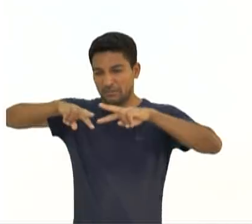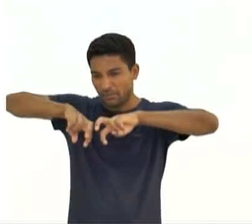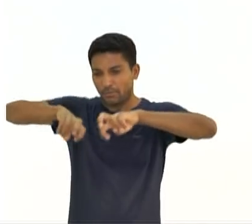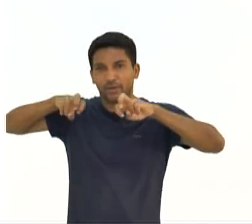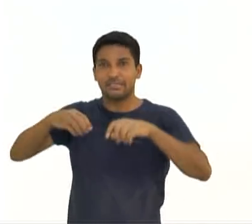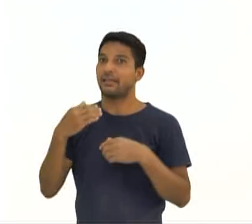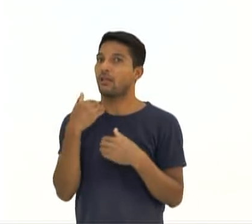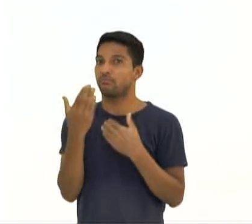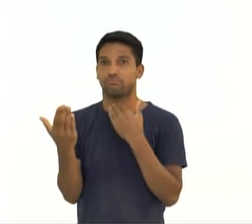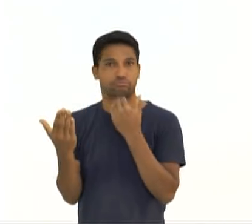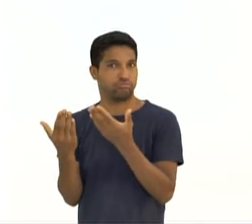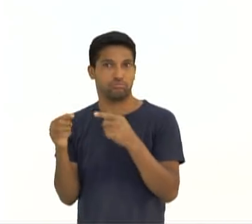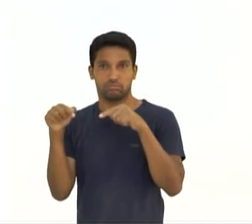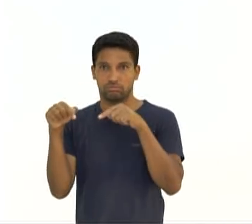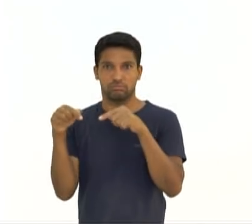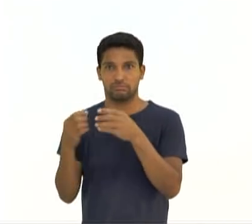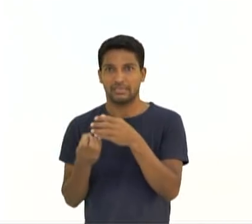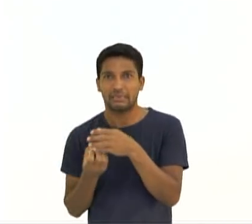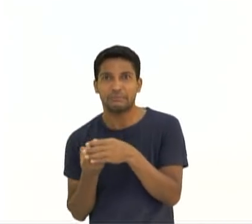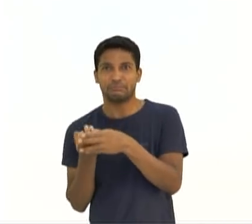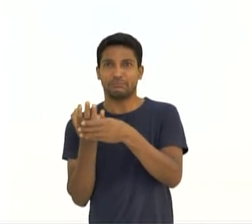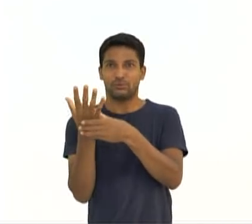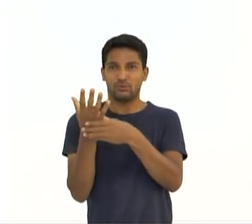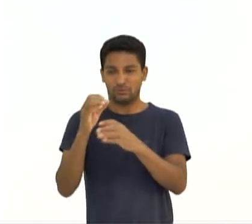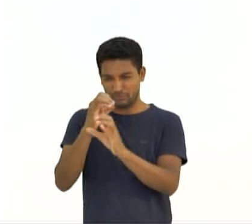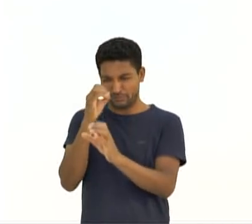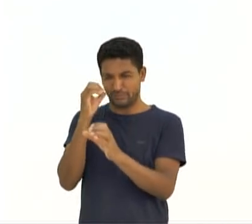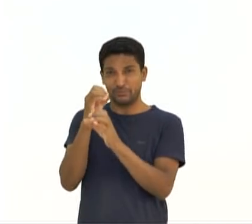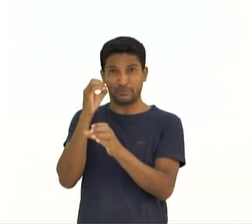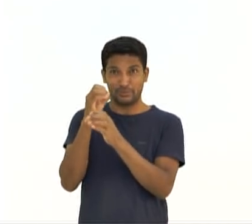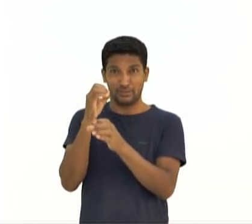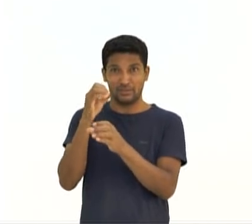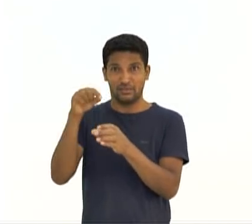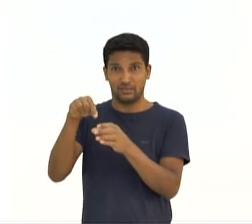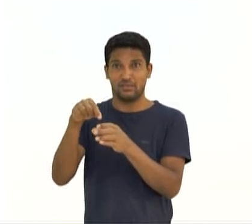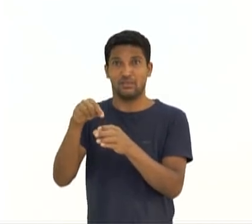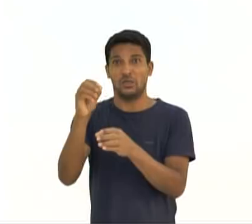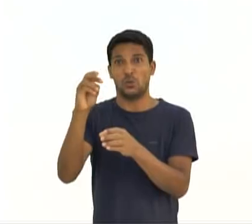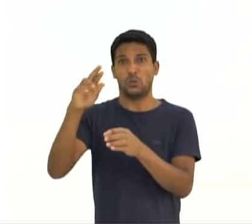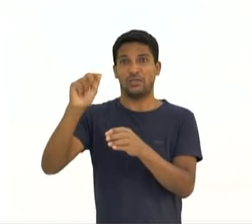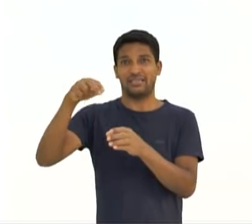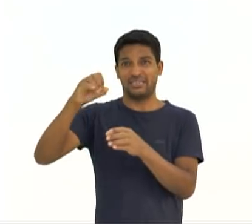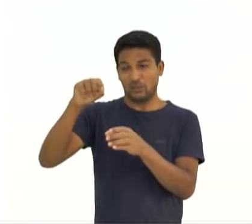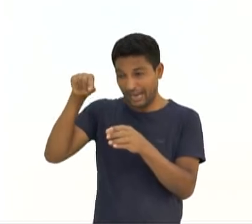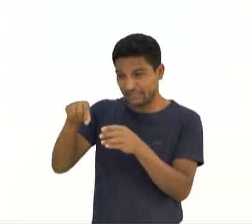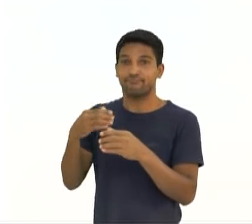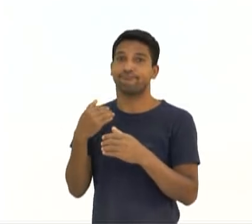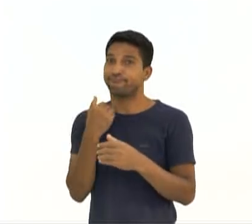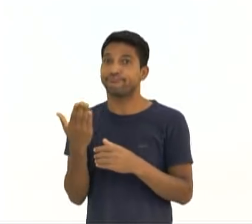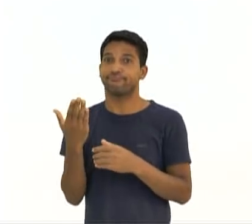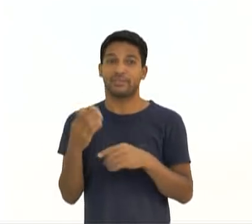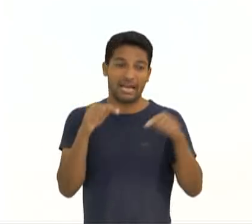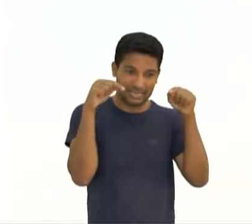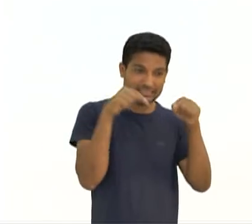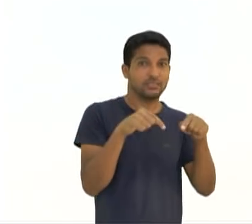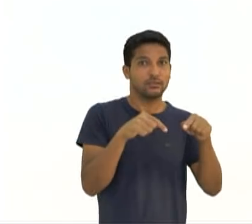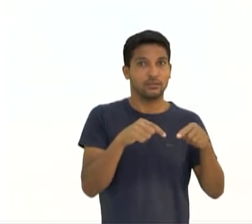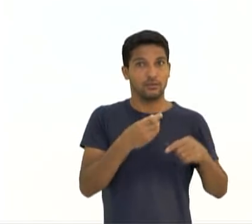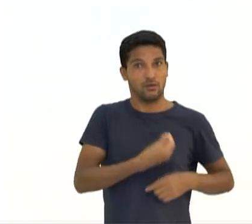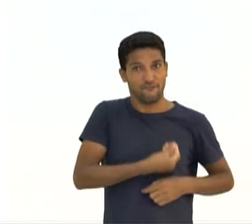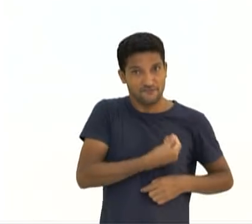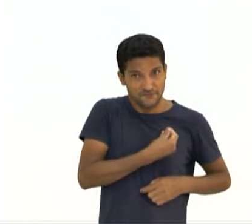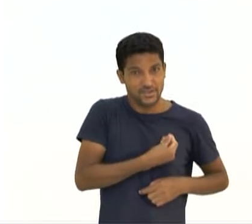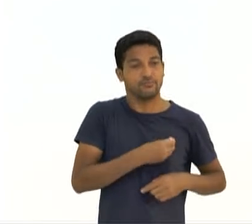eram capazes de produzir, eram capazes de sintetizar, né, compostos orgânicos.